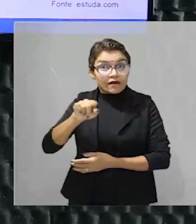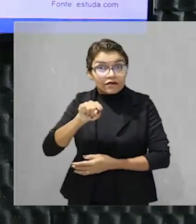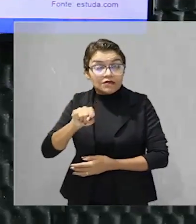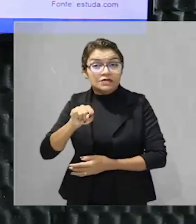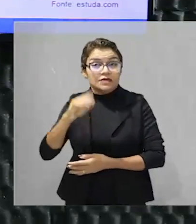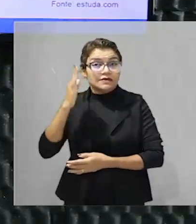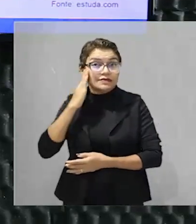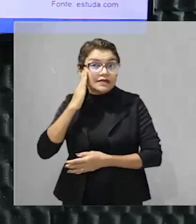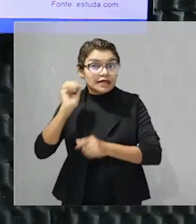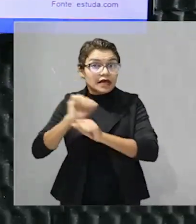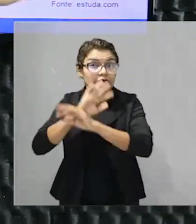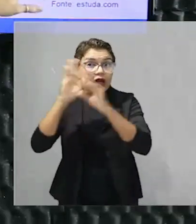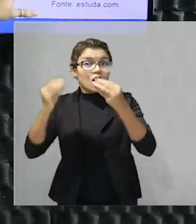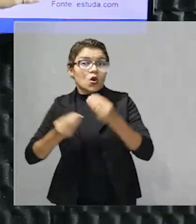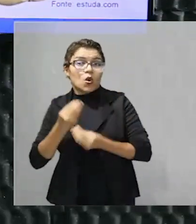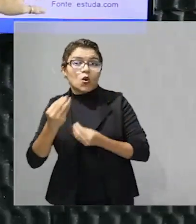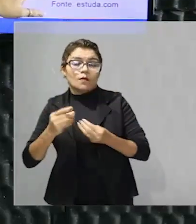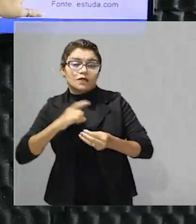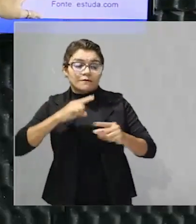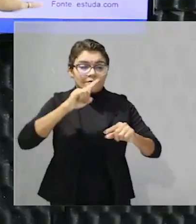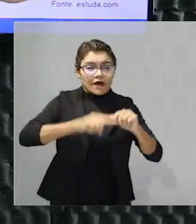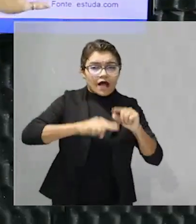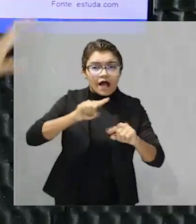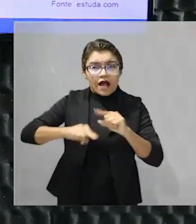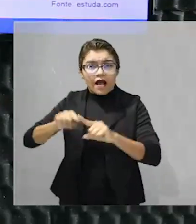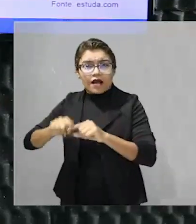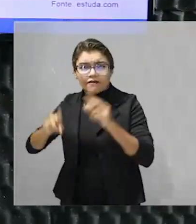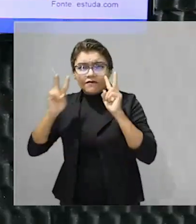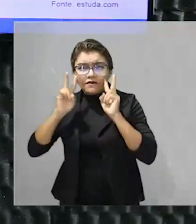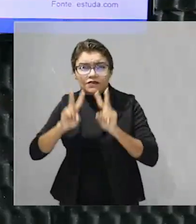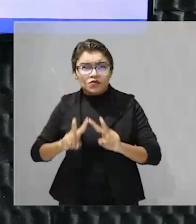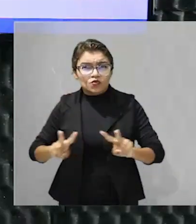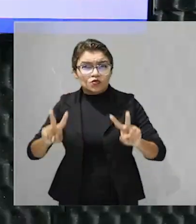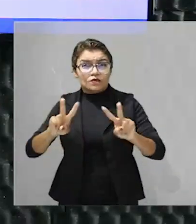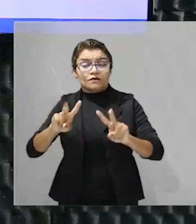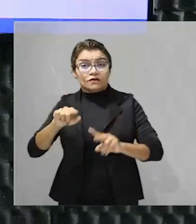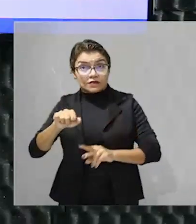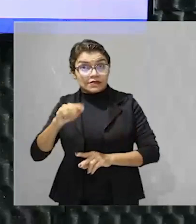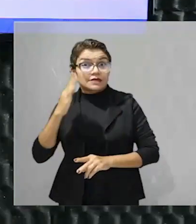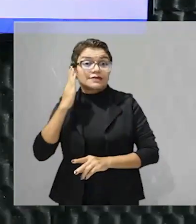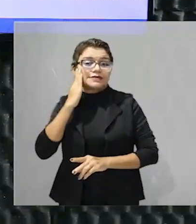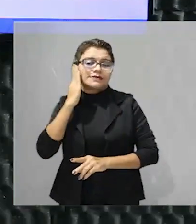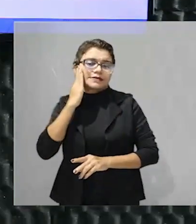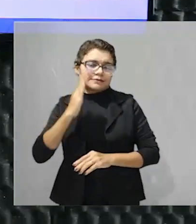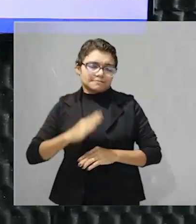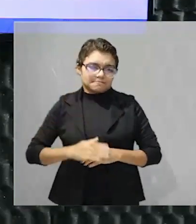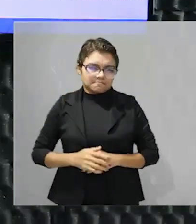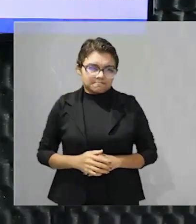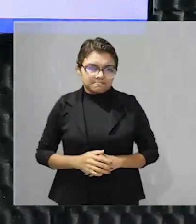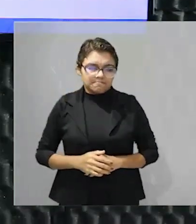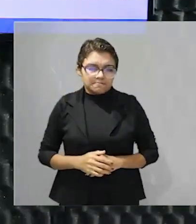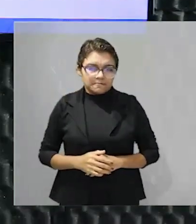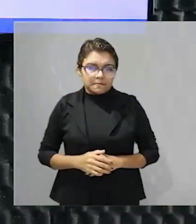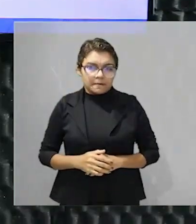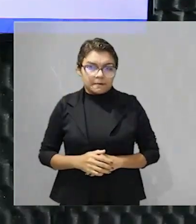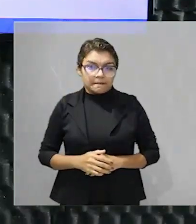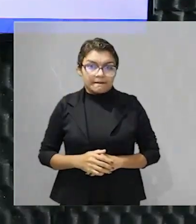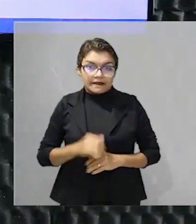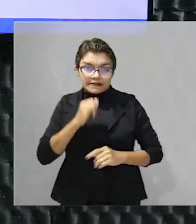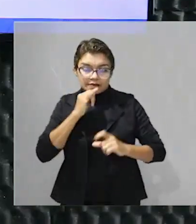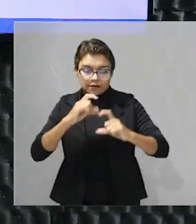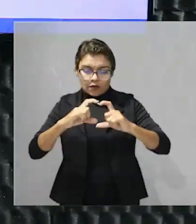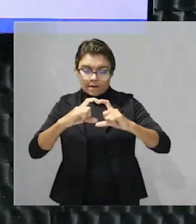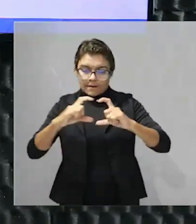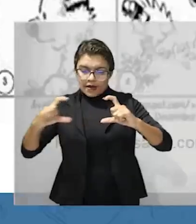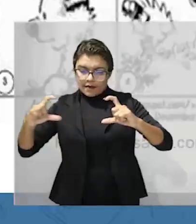consegue ver esses elementos visuais, esses elementos que são trazidos para você através da imagem. A tirinha